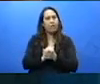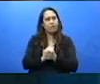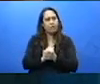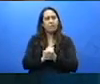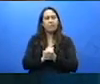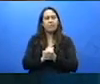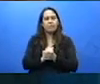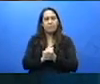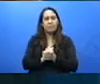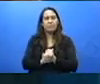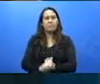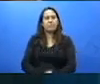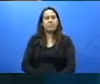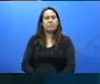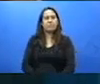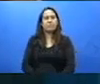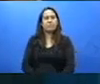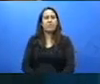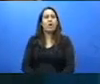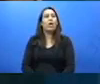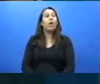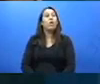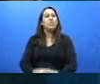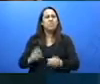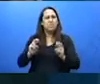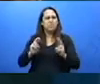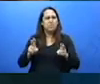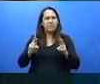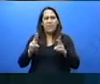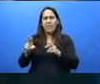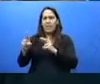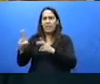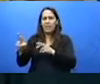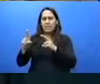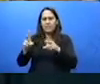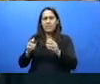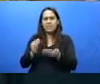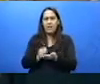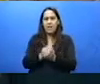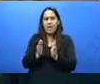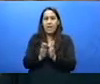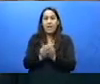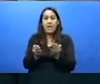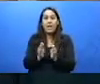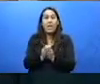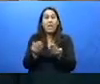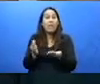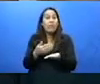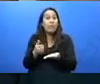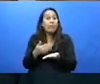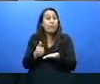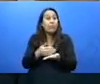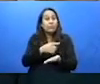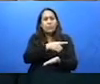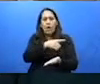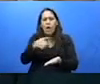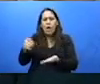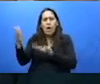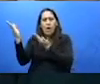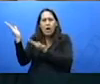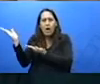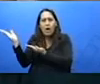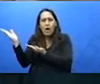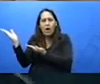deve ter contado. Olha aqui os livros dela. Tá vendo quantos livros? Ó, esse, O Peixe e